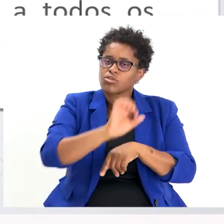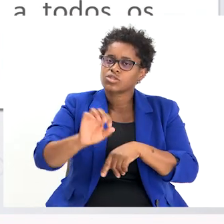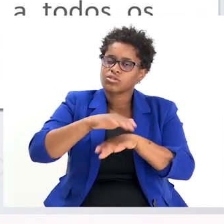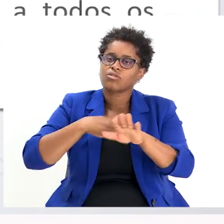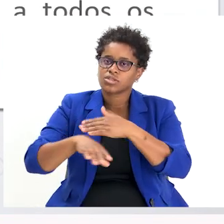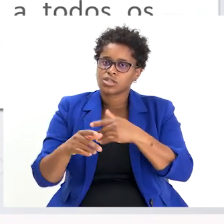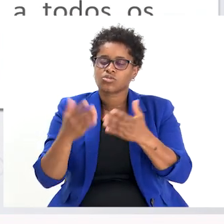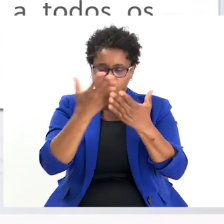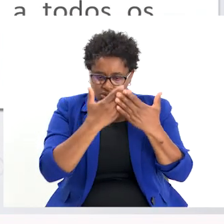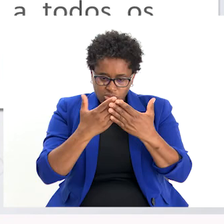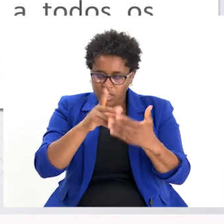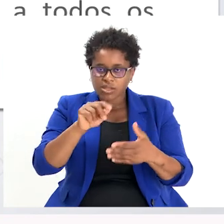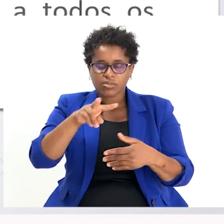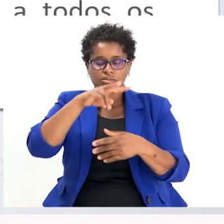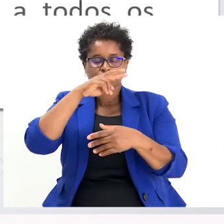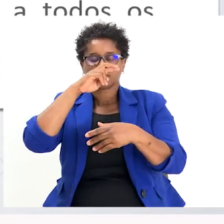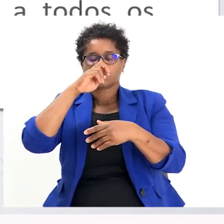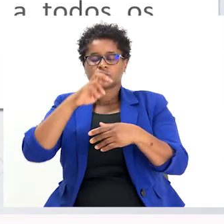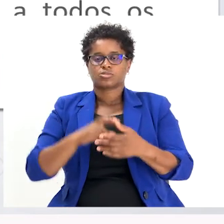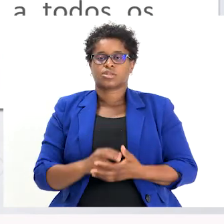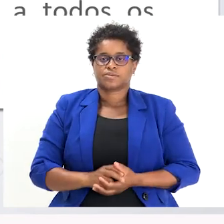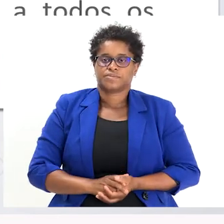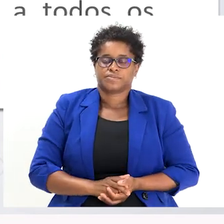estudar e respirar.